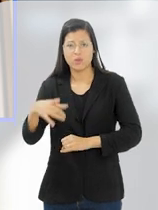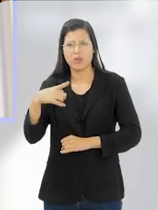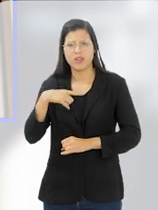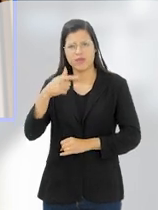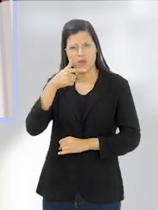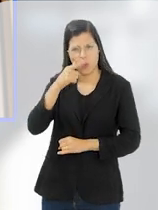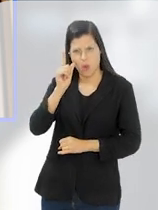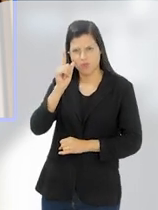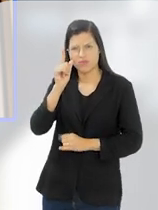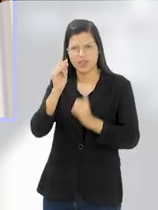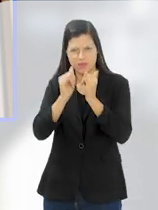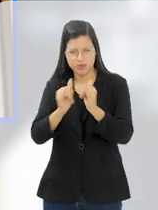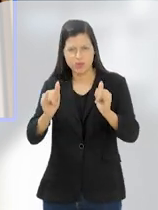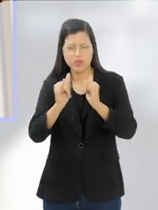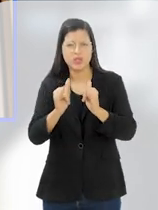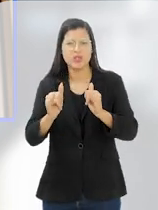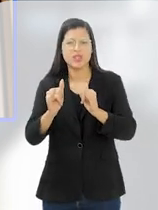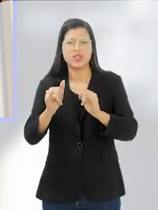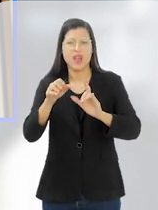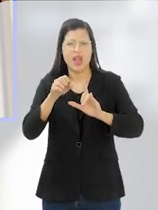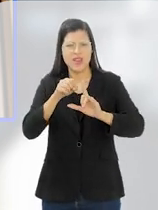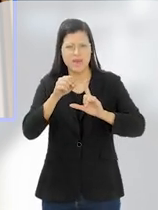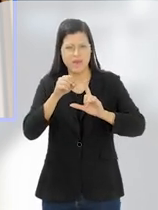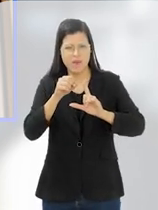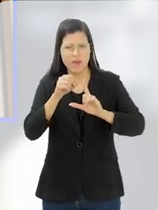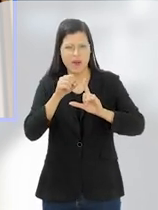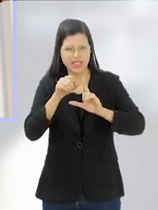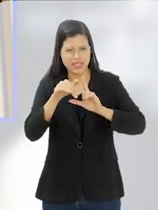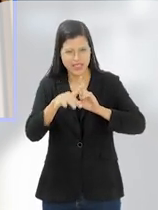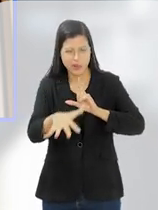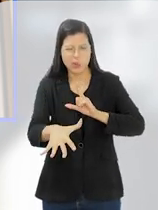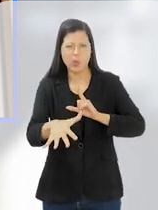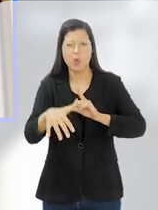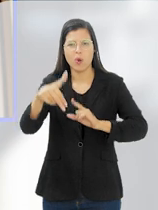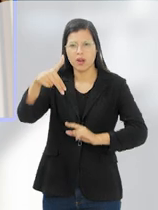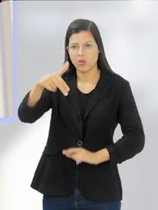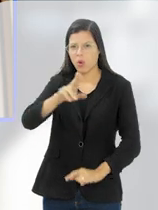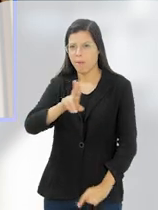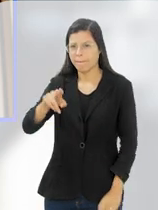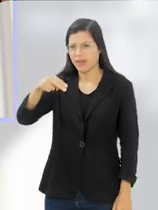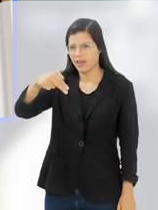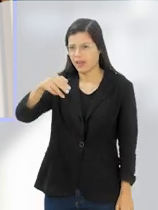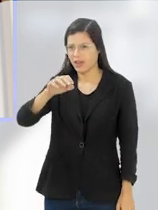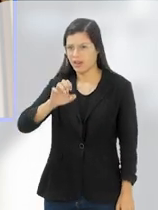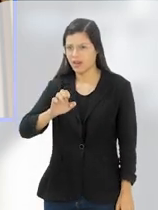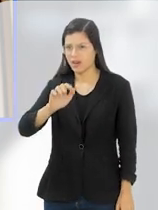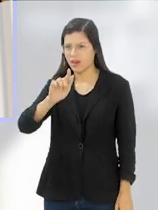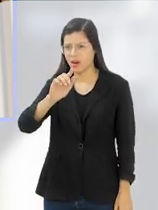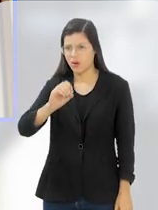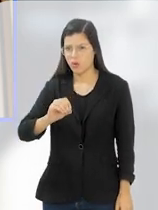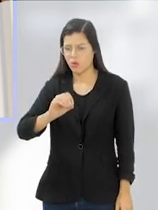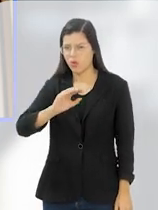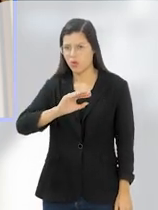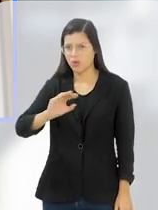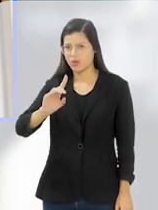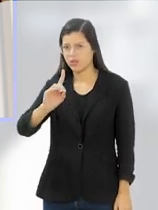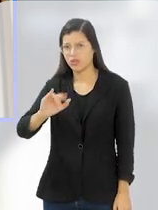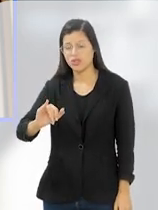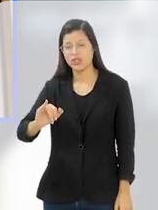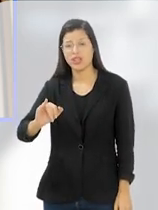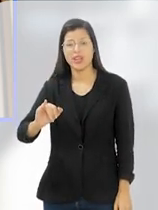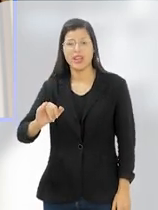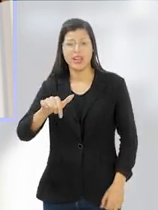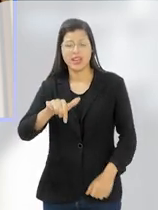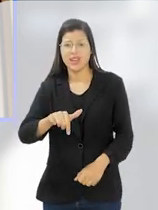manchetes ontem, desse influenciador Nego Di, que estava, né, um sujeito de caráter duvidoso,